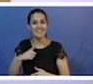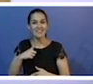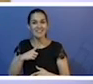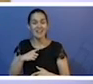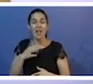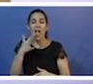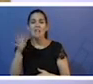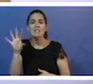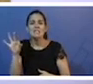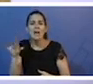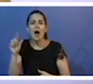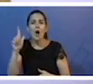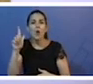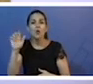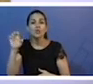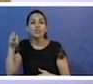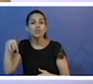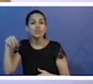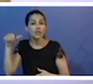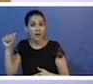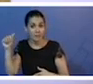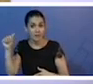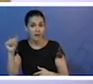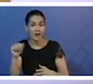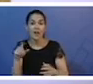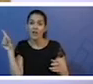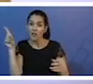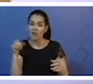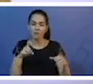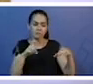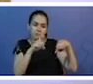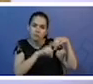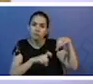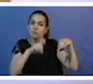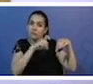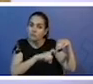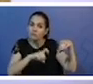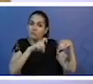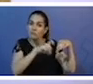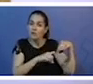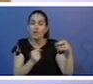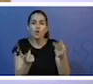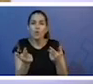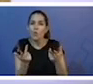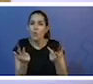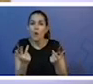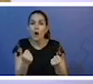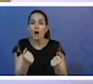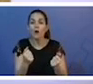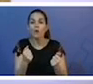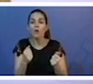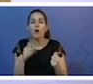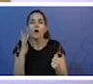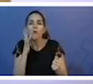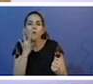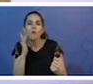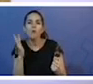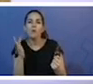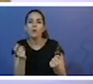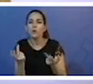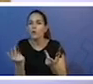sal-gema, mostrando que o sal ele também pode ser retirado da mesma forma que os minérios são retirados, através